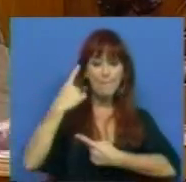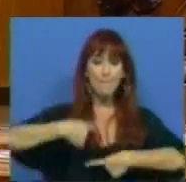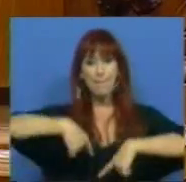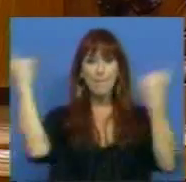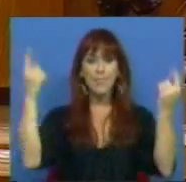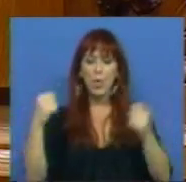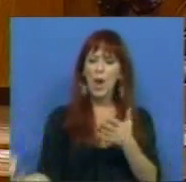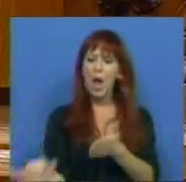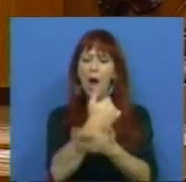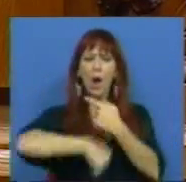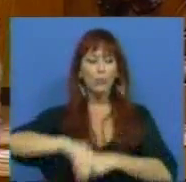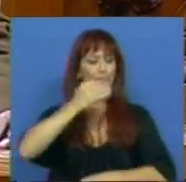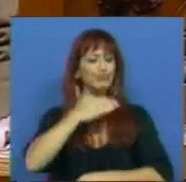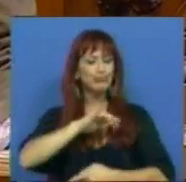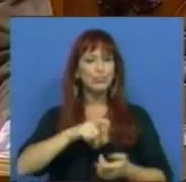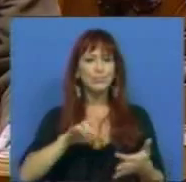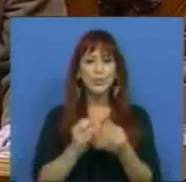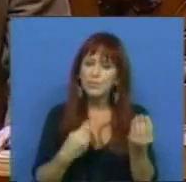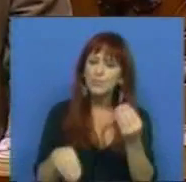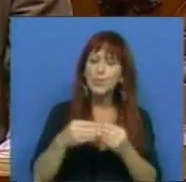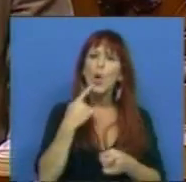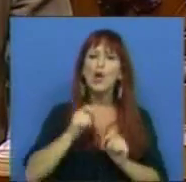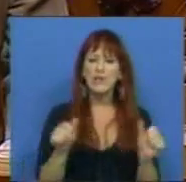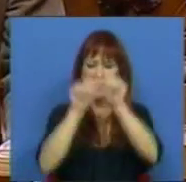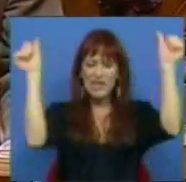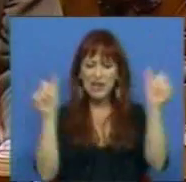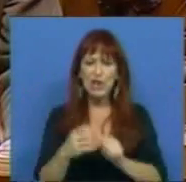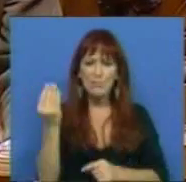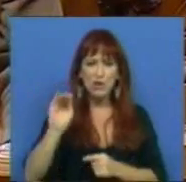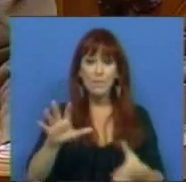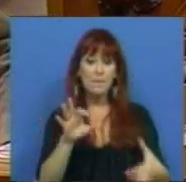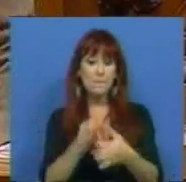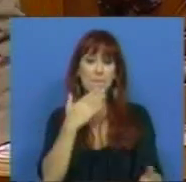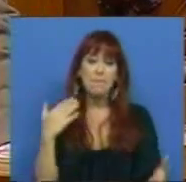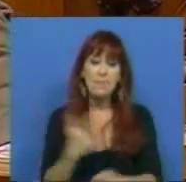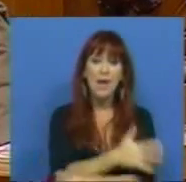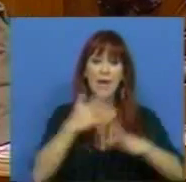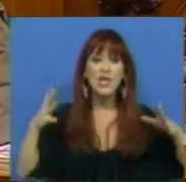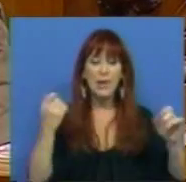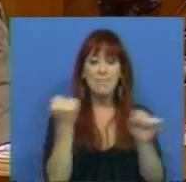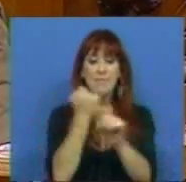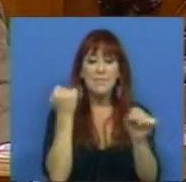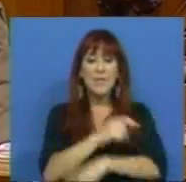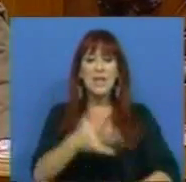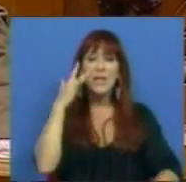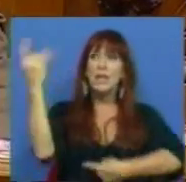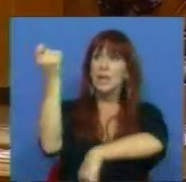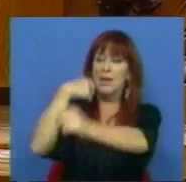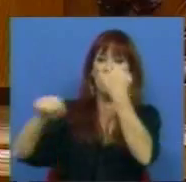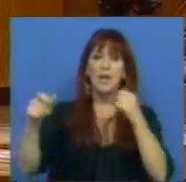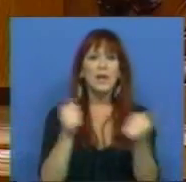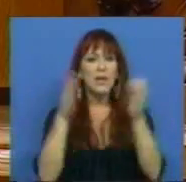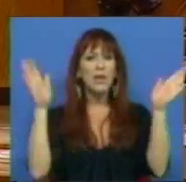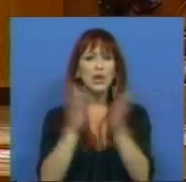pública para obter a rentabilidade que recomponha um sistema financeiro adequado ao crescimento do emprego, das exportações